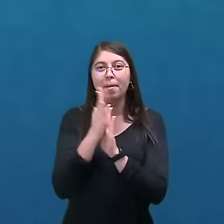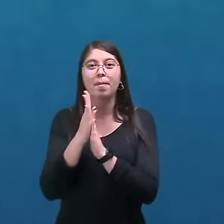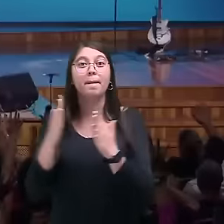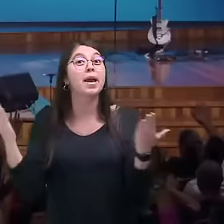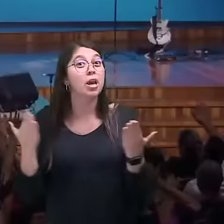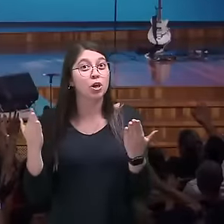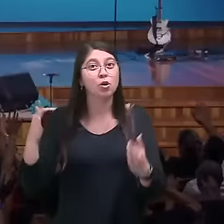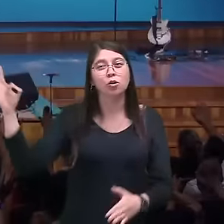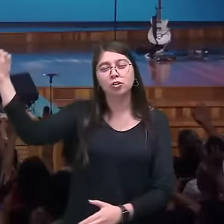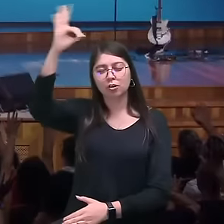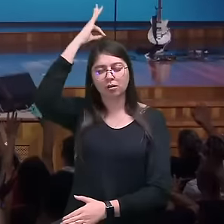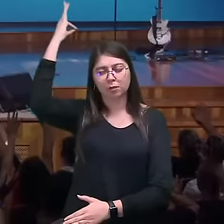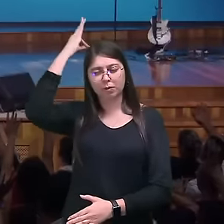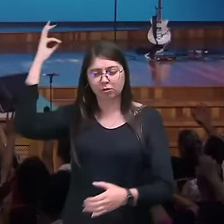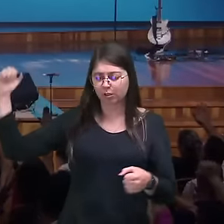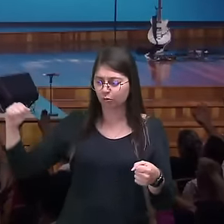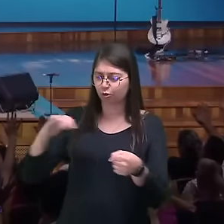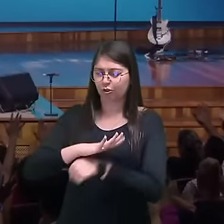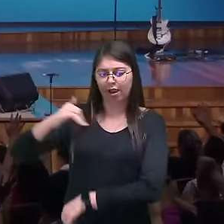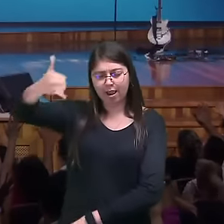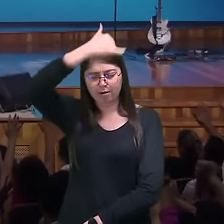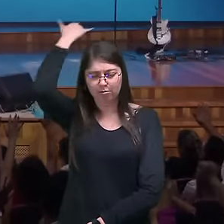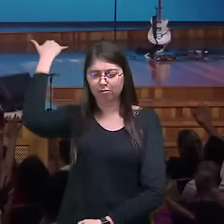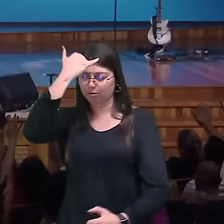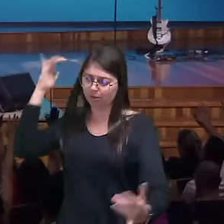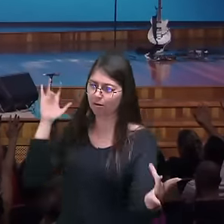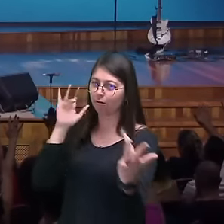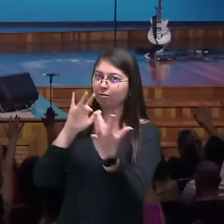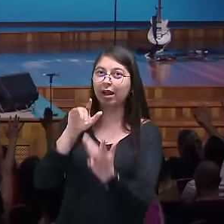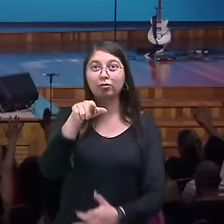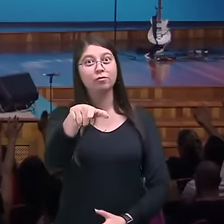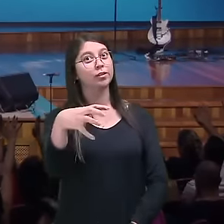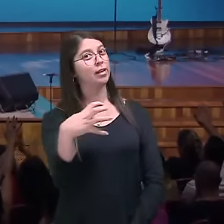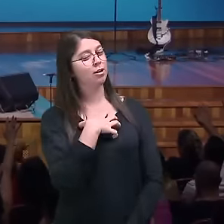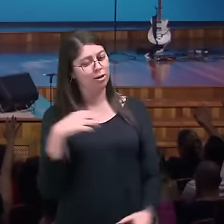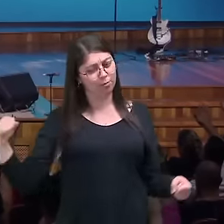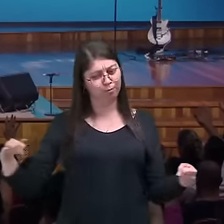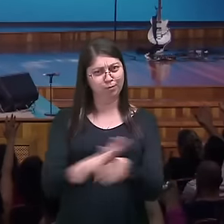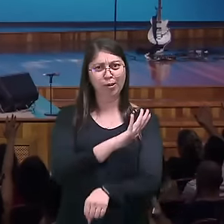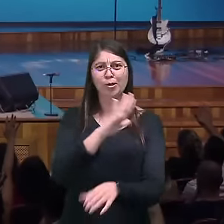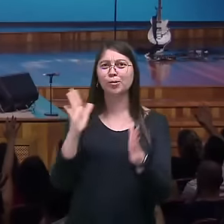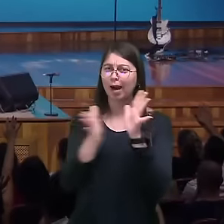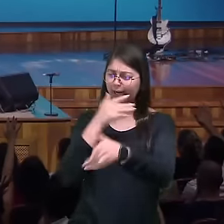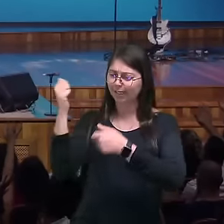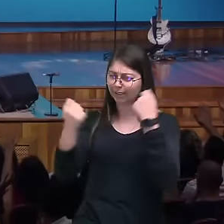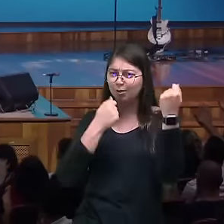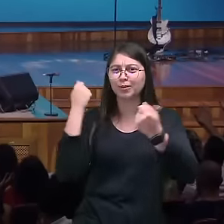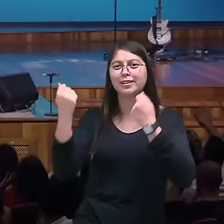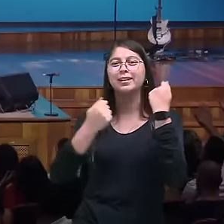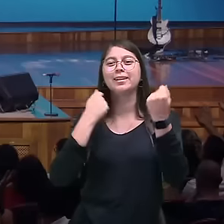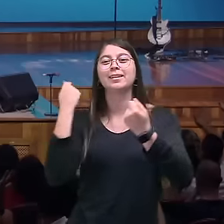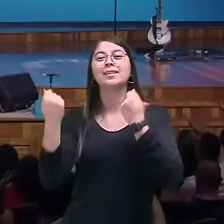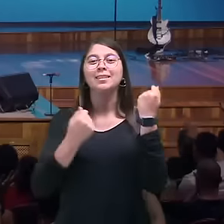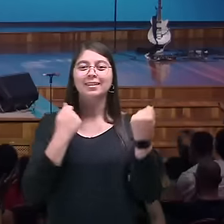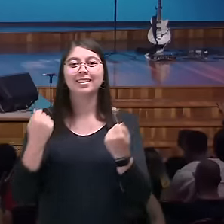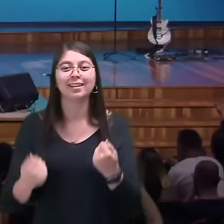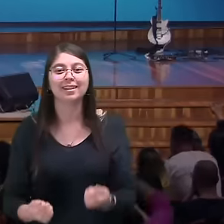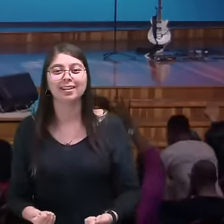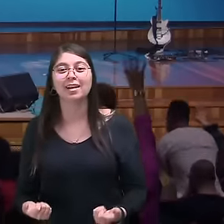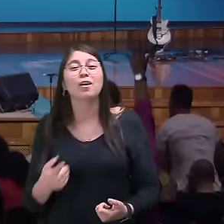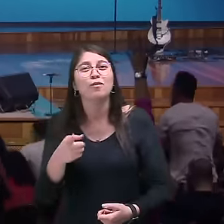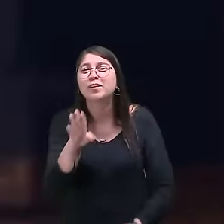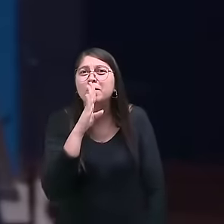Porque tiene una unción desciendo de un altar. Só quien está sintiendo por el amor de Dios. ¿Por qué está sentado? ¿Por qué está